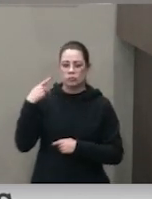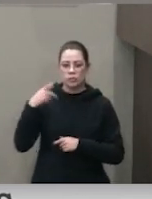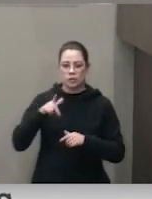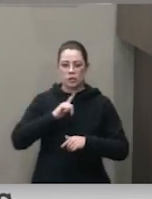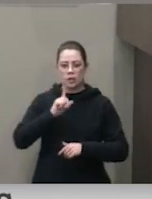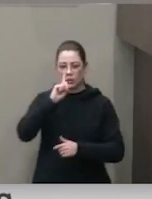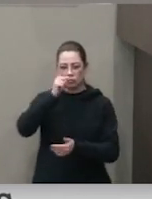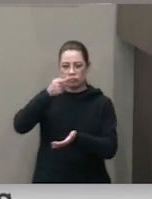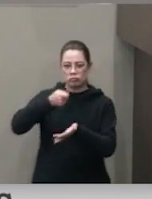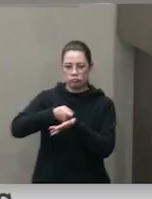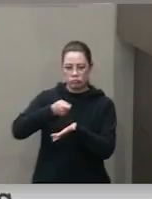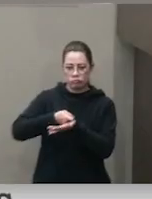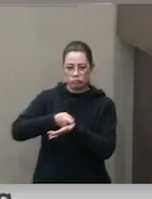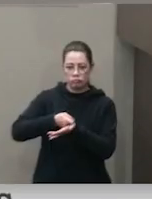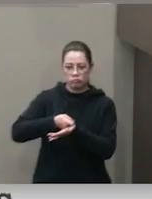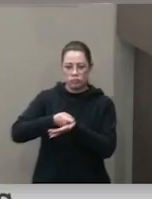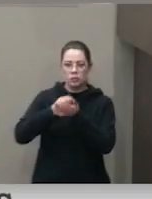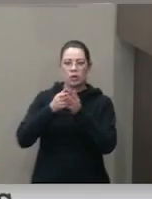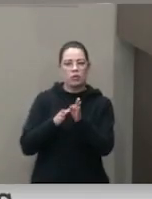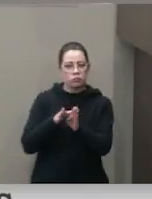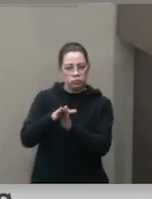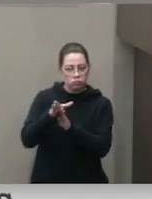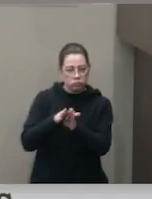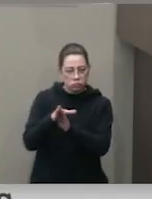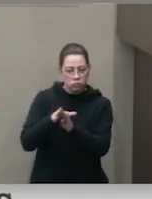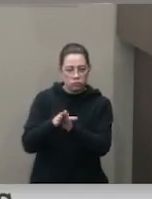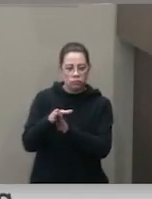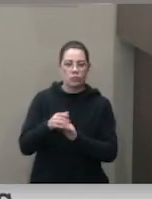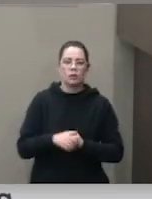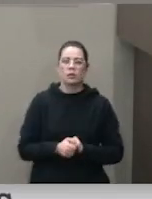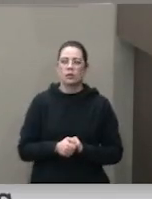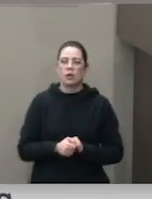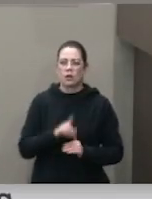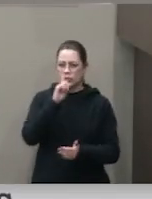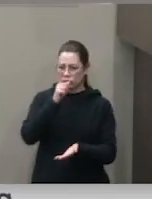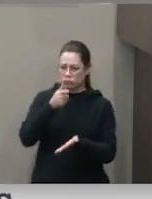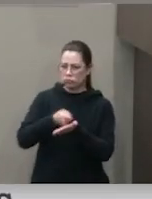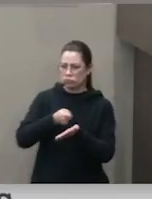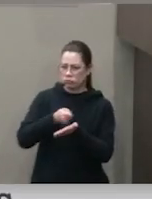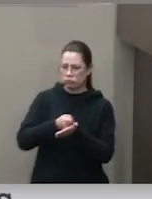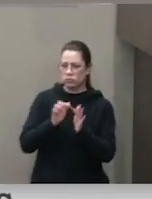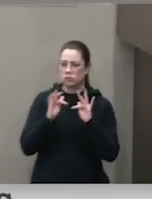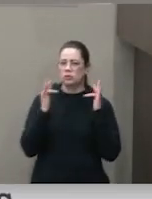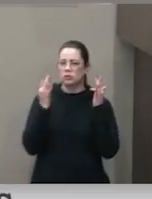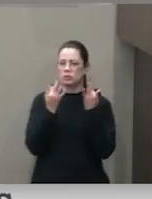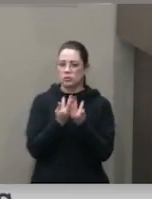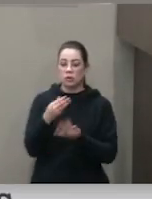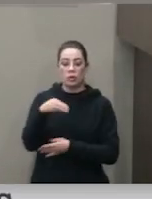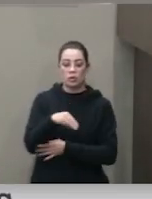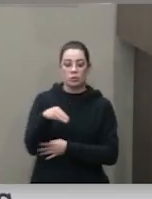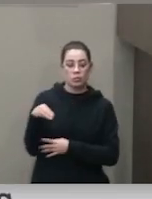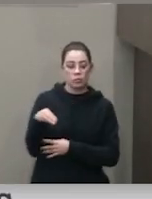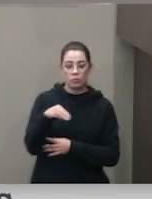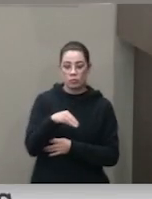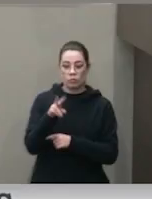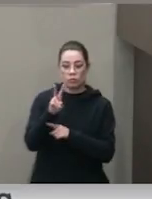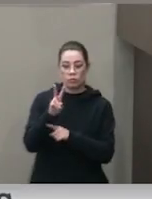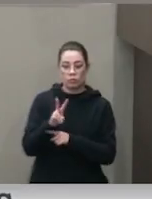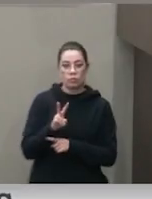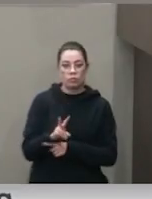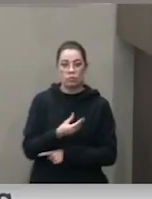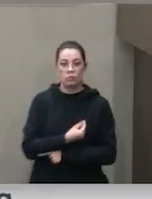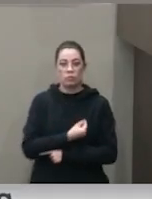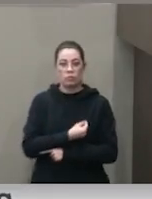uma obrigação de orientar, de cobrar que as famílias monitorem a